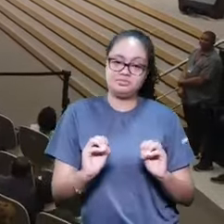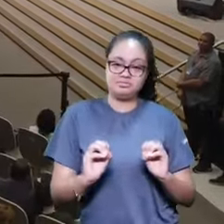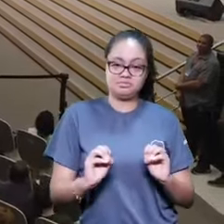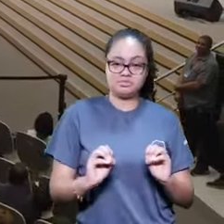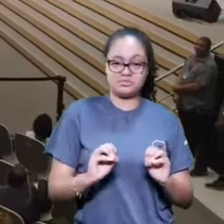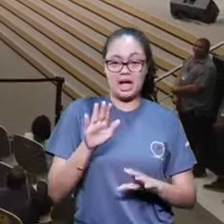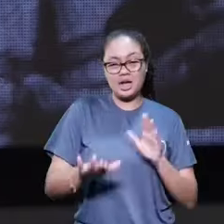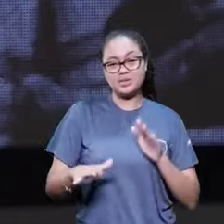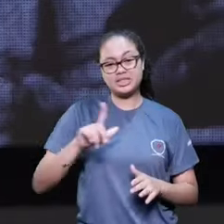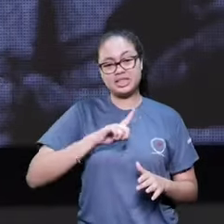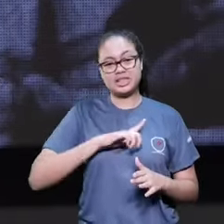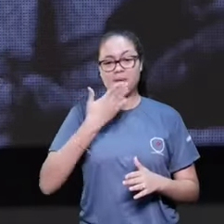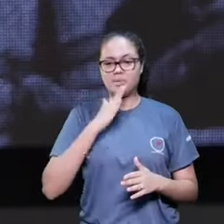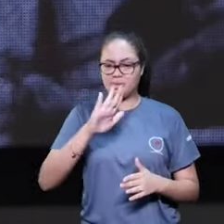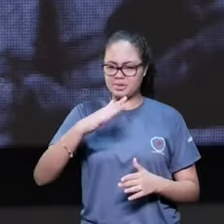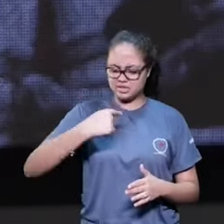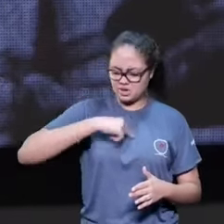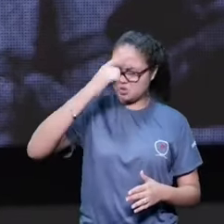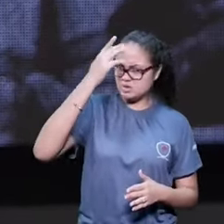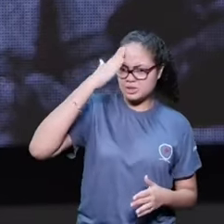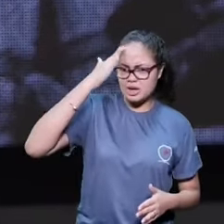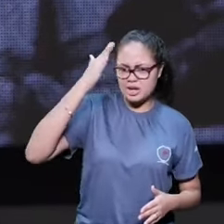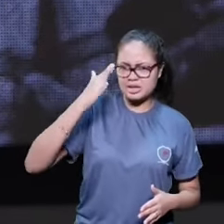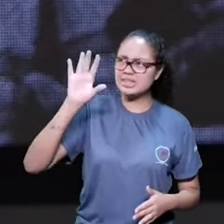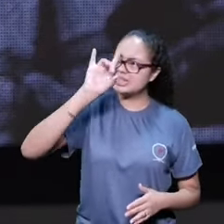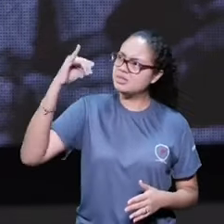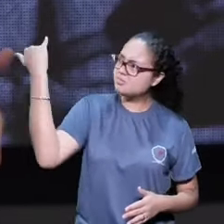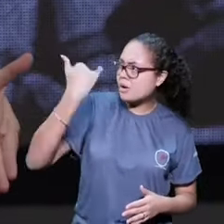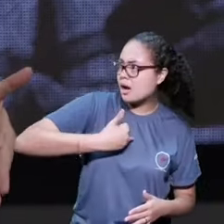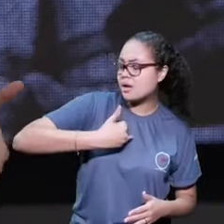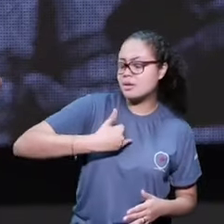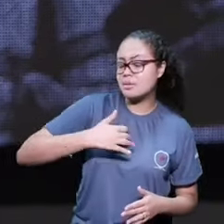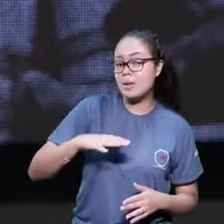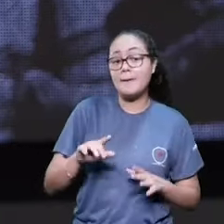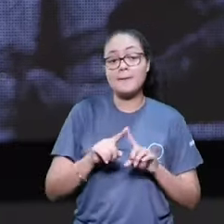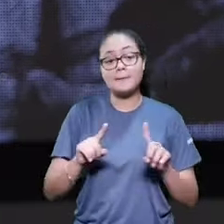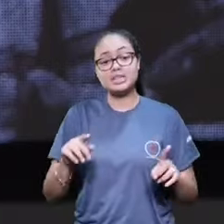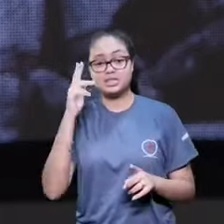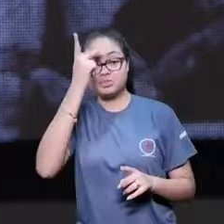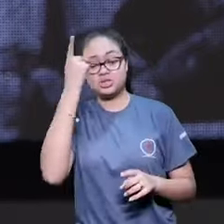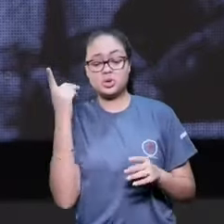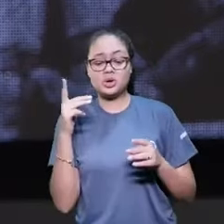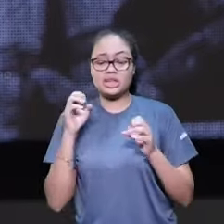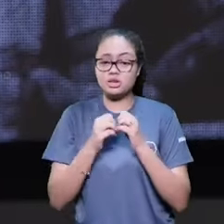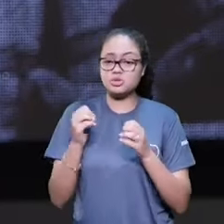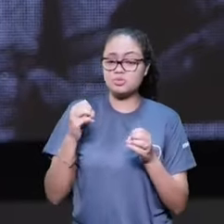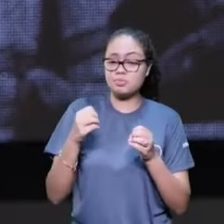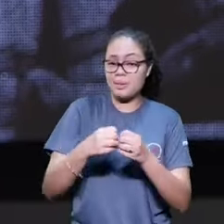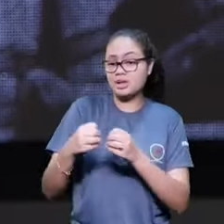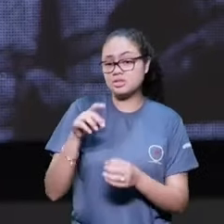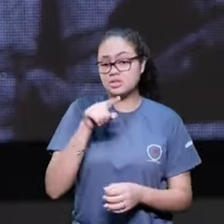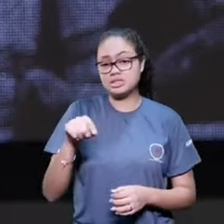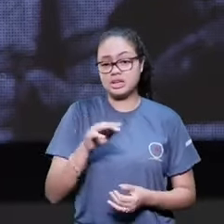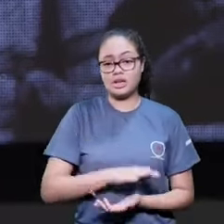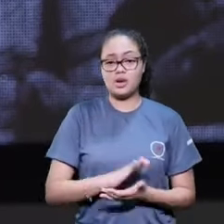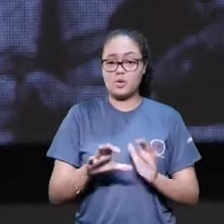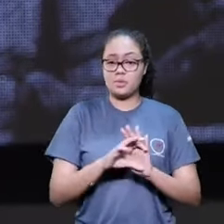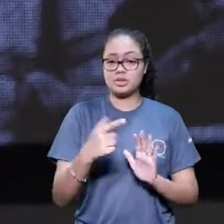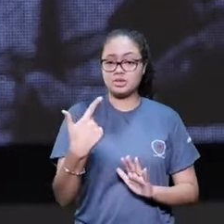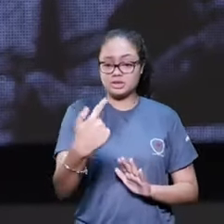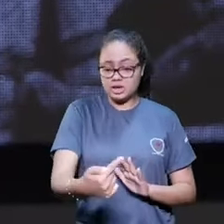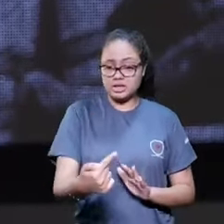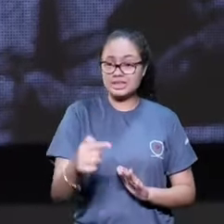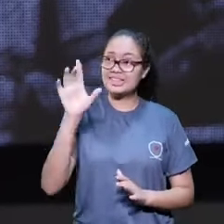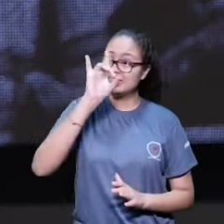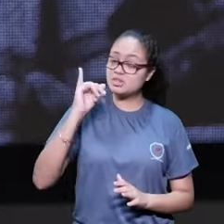Às vezes você tem uma promessa e fala assim, não, eu sei, Deus falou. Mas e quem caminha contigo? Porque se você ler o capítulo 17, você vai ver, Deus falou com